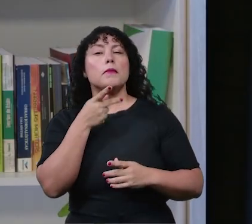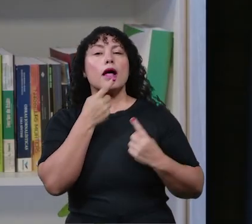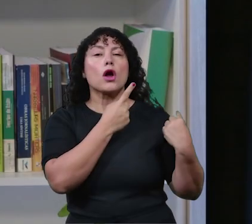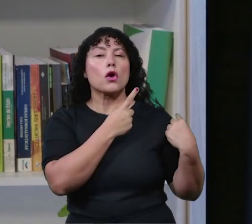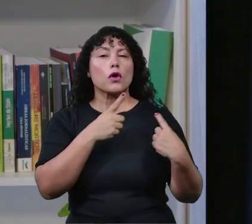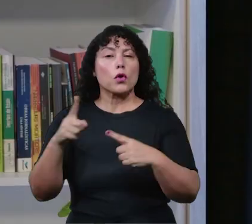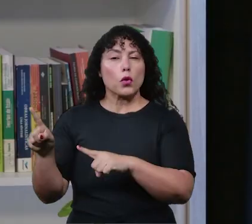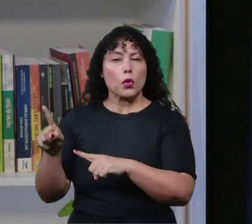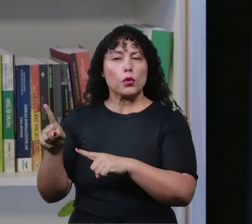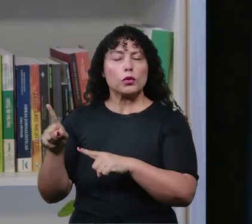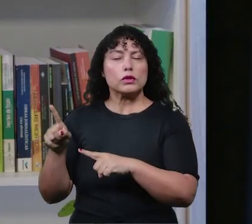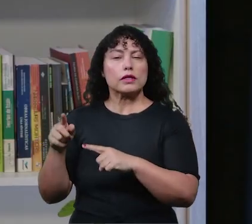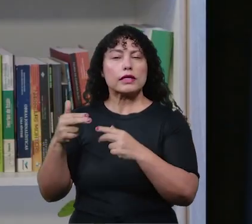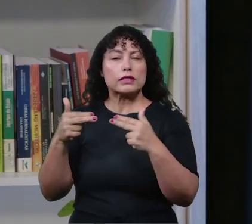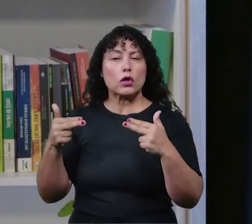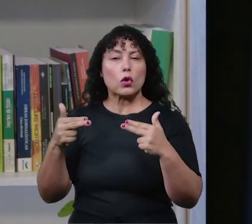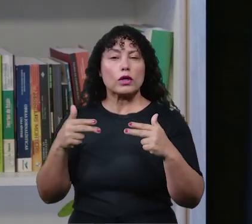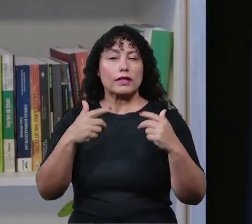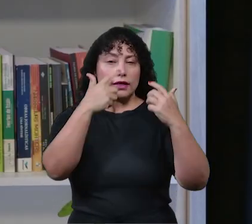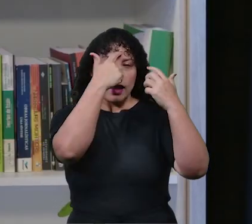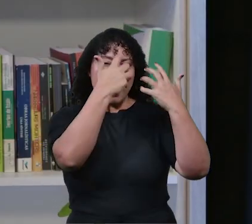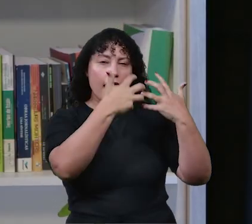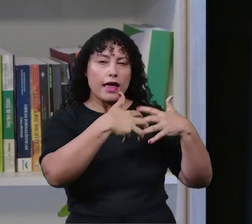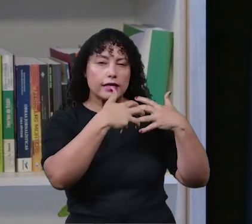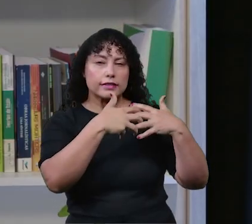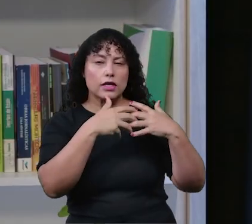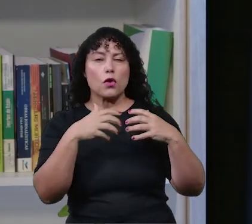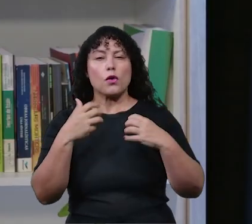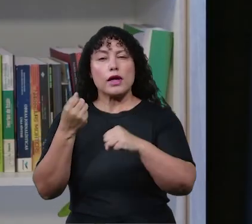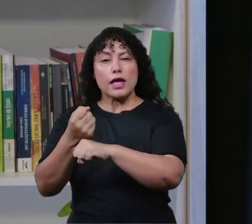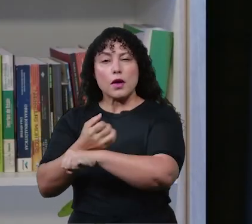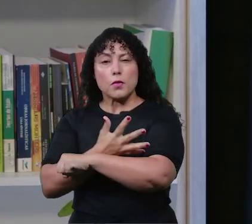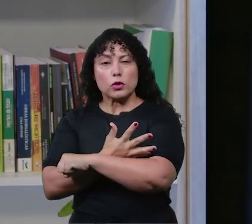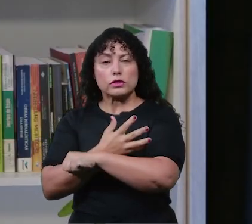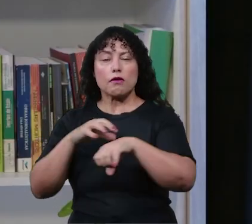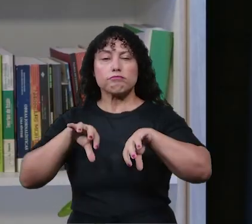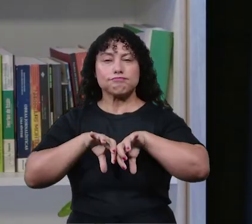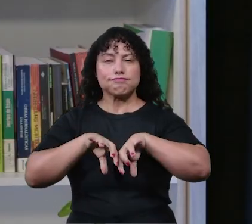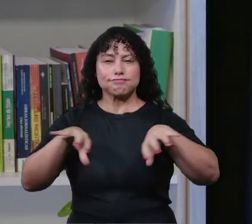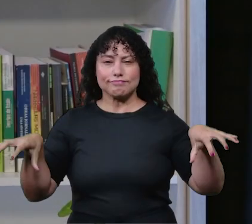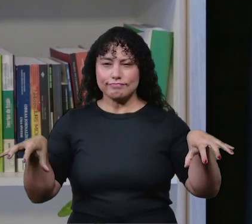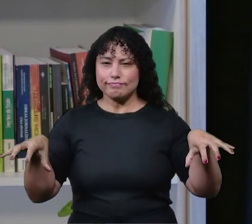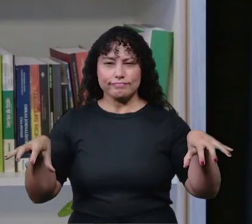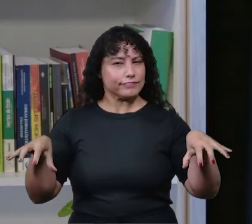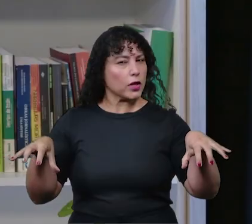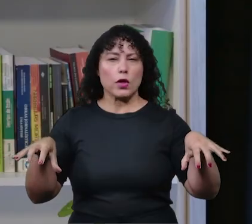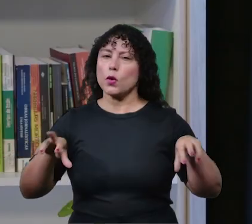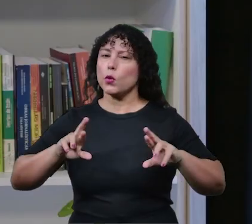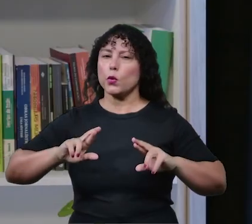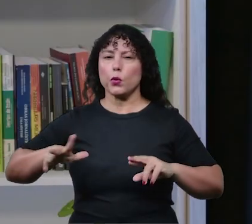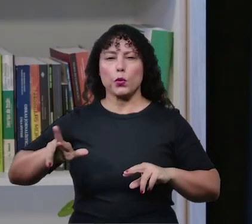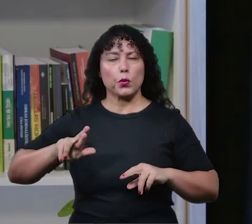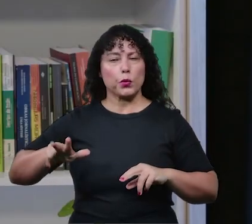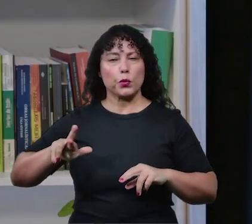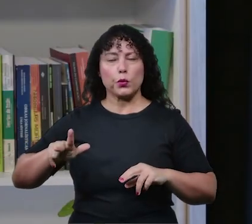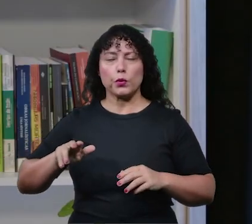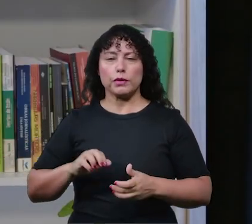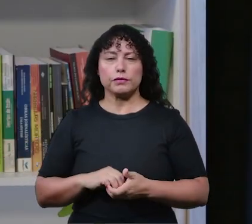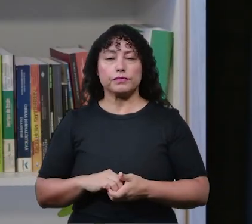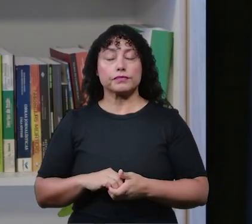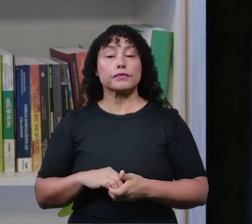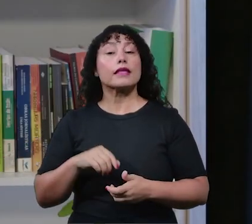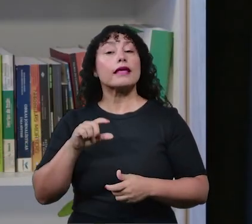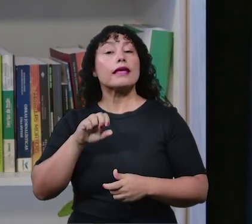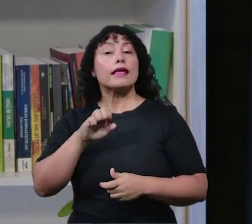para contestar essa coisa de que a razão e a emoção são coisas separadas entre